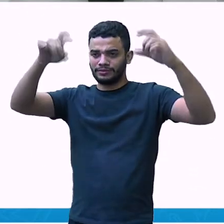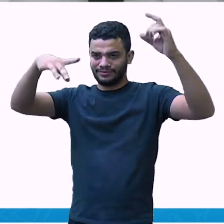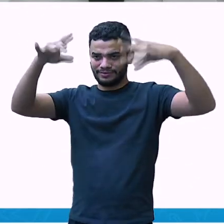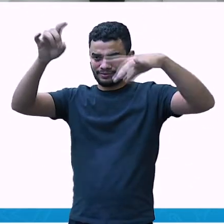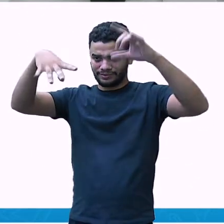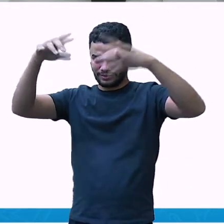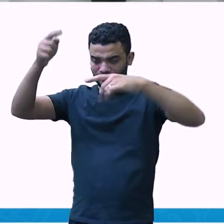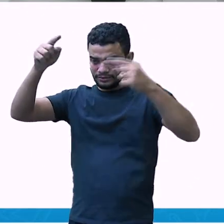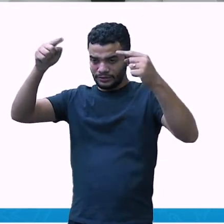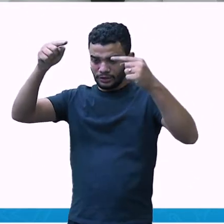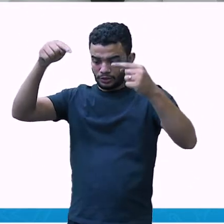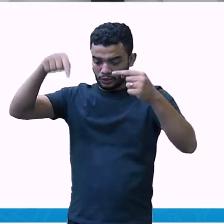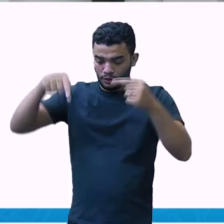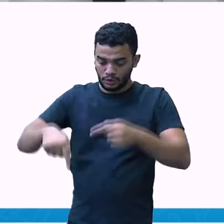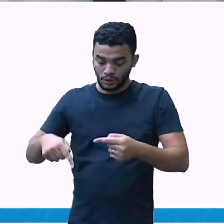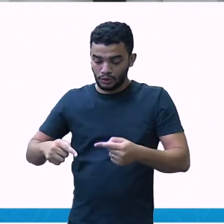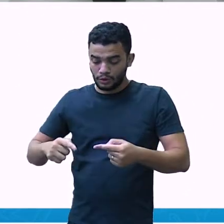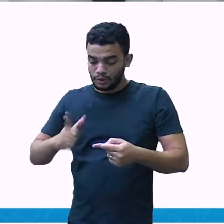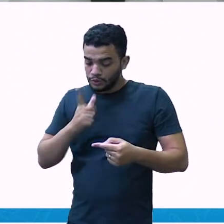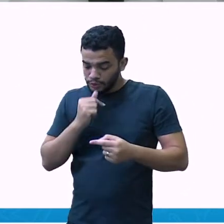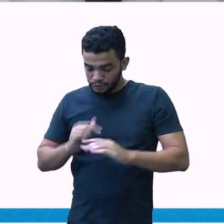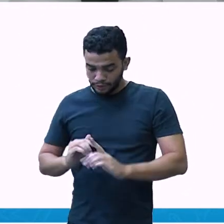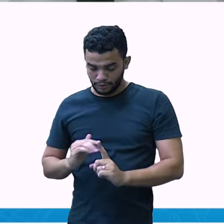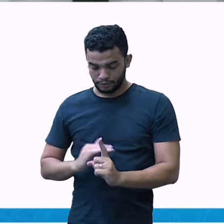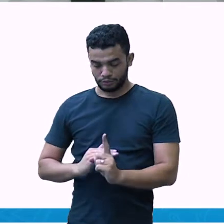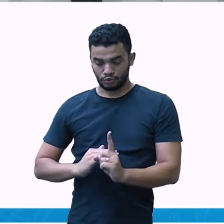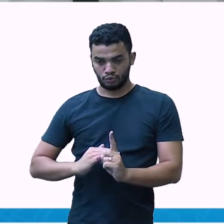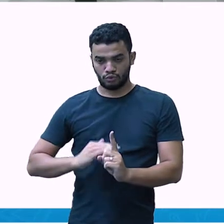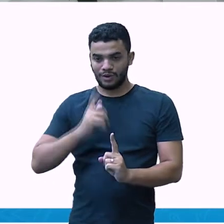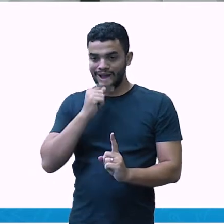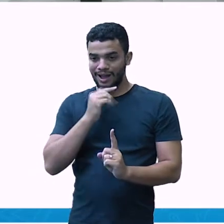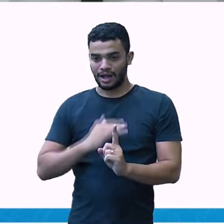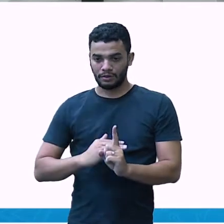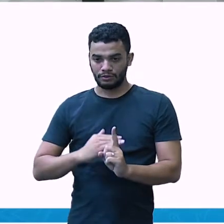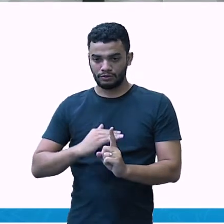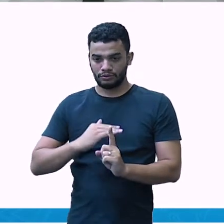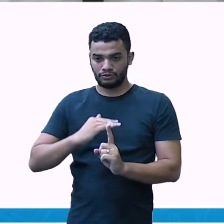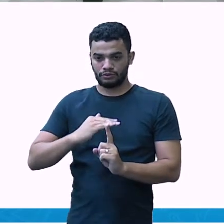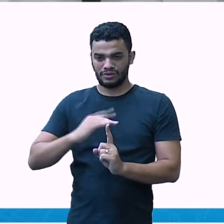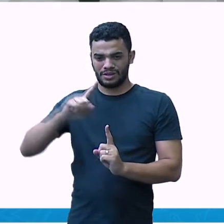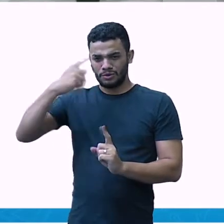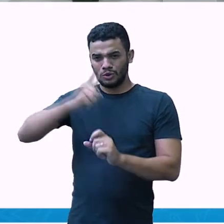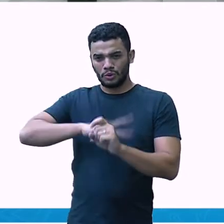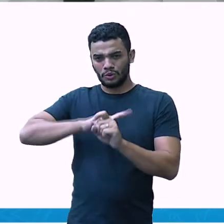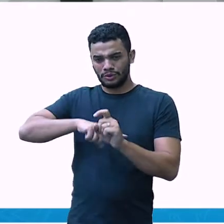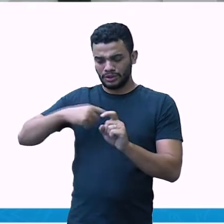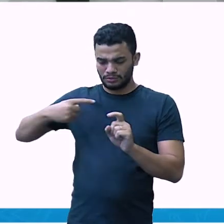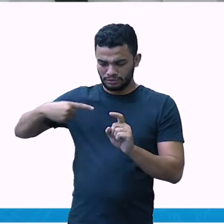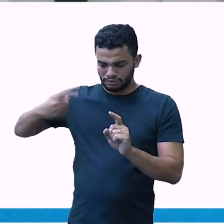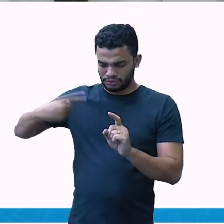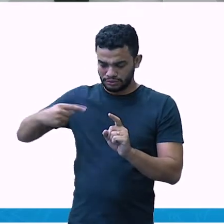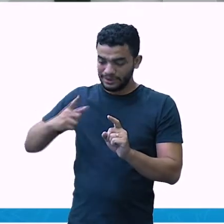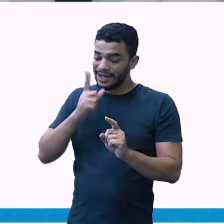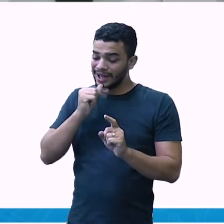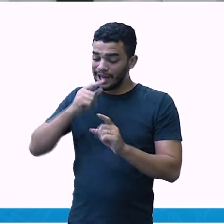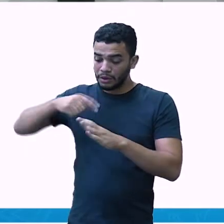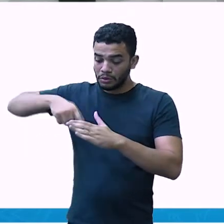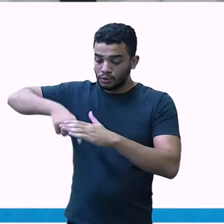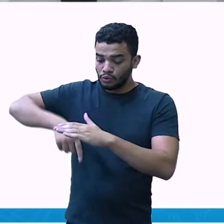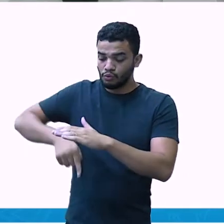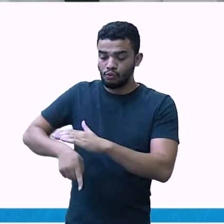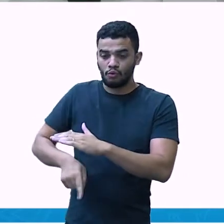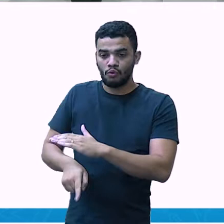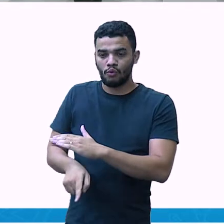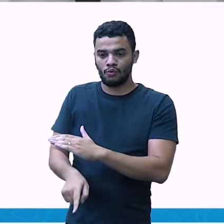visão, né, da economia. Então, por isso que o Canadá está bem próximo aqui do Brasil, que não é o